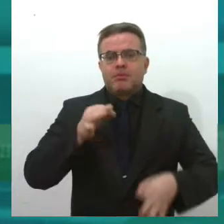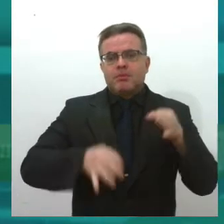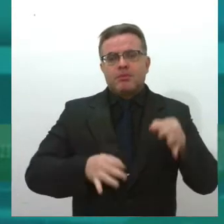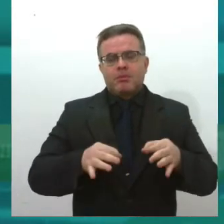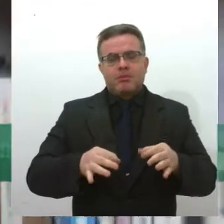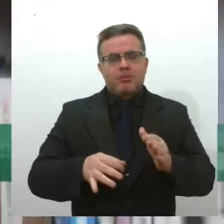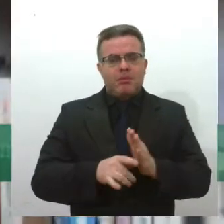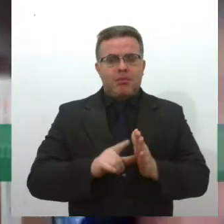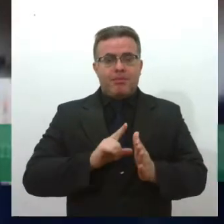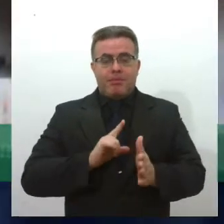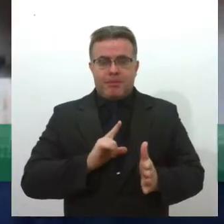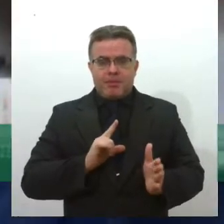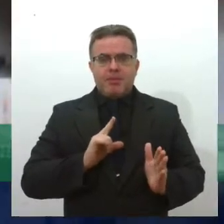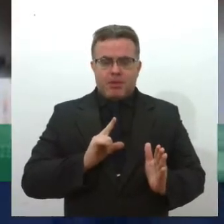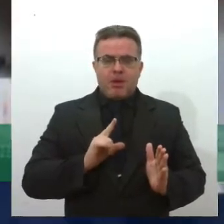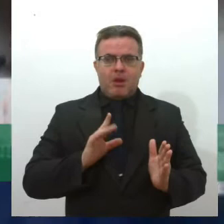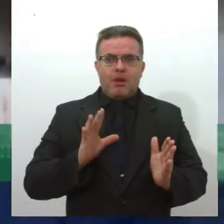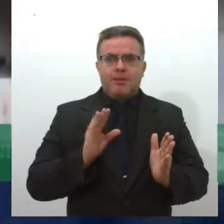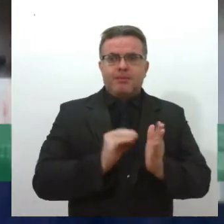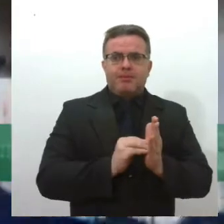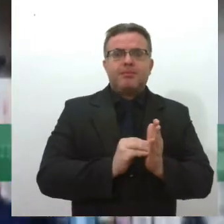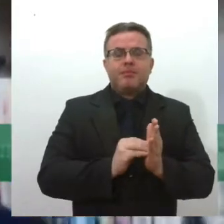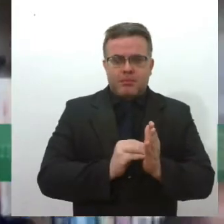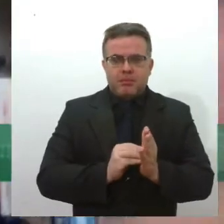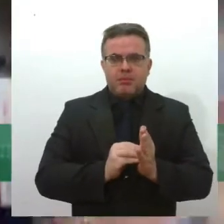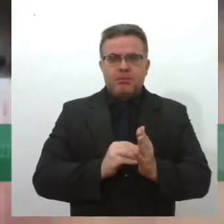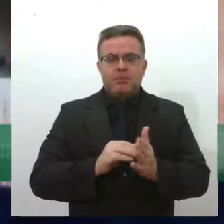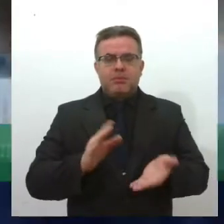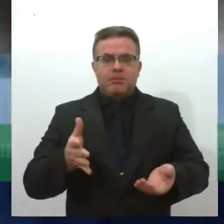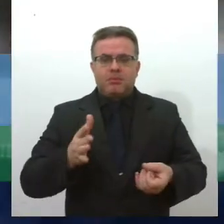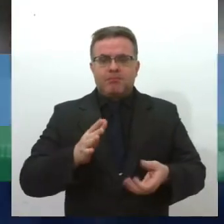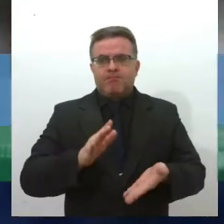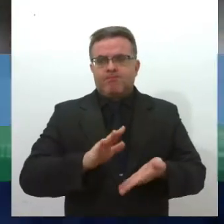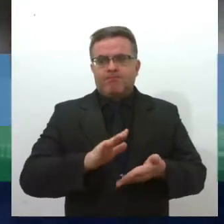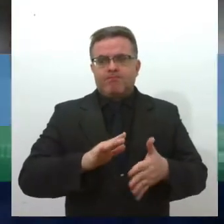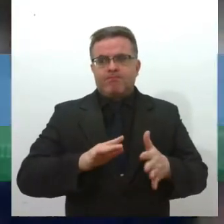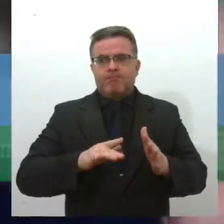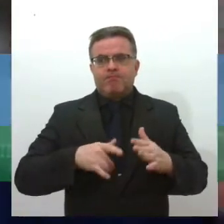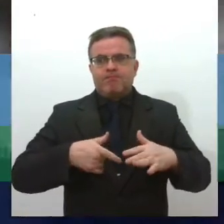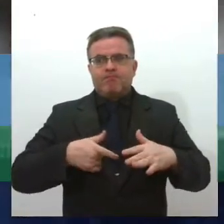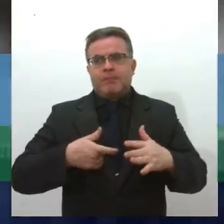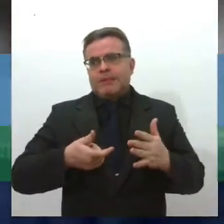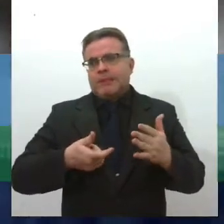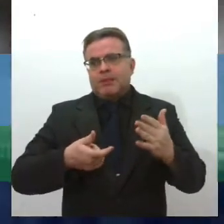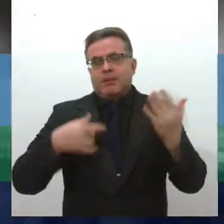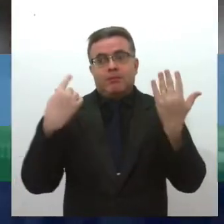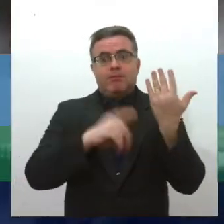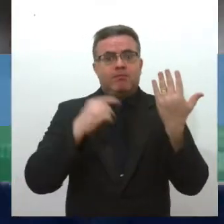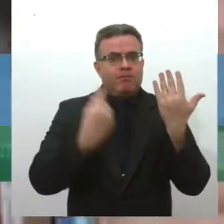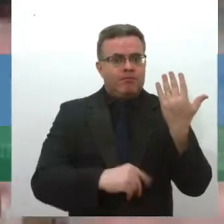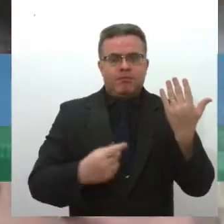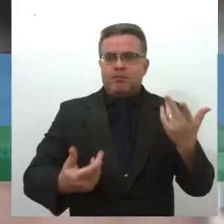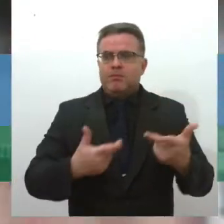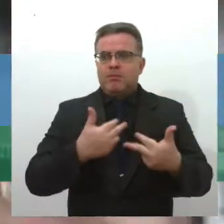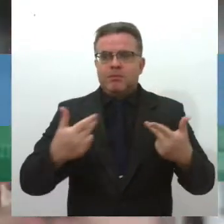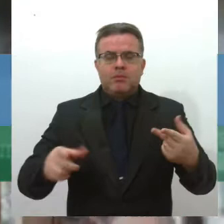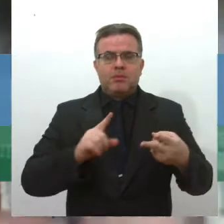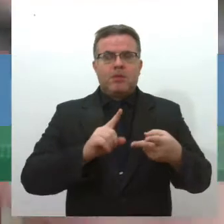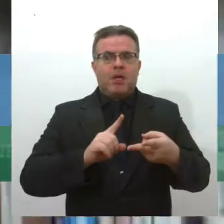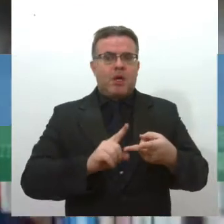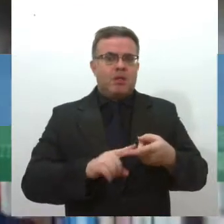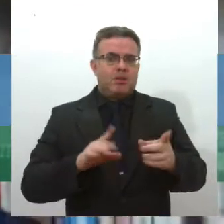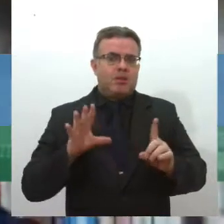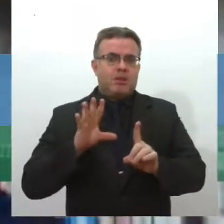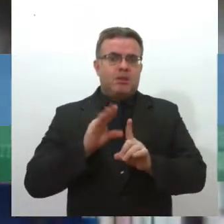lei de improbidade aos casos de tortura, né? Ela é aplicável aos casos de assédio sexual, à proteção